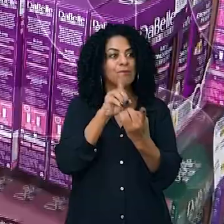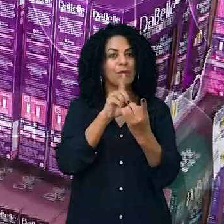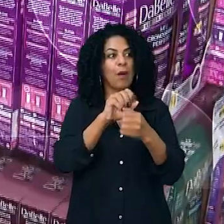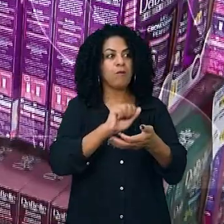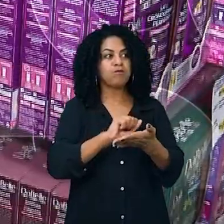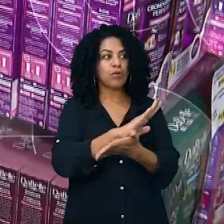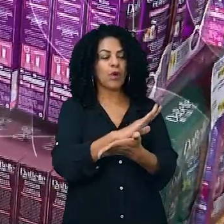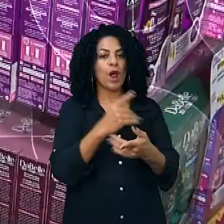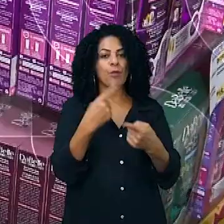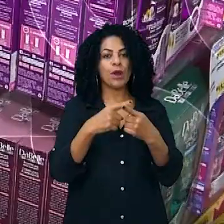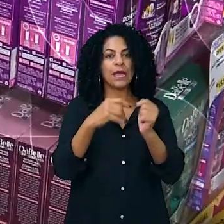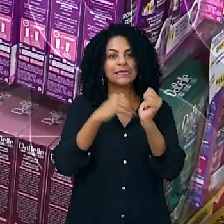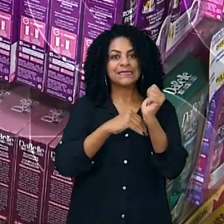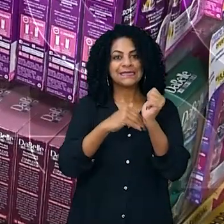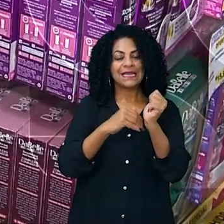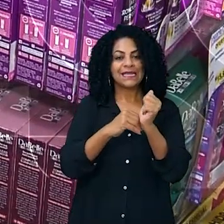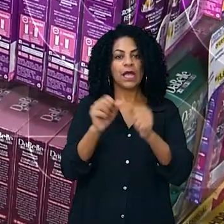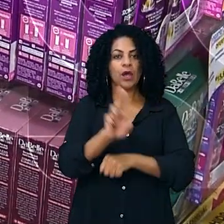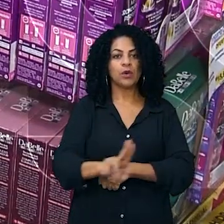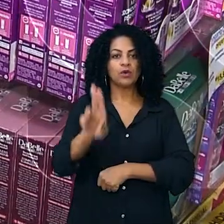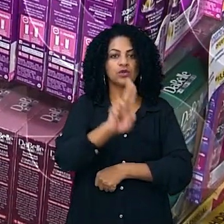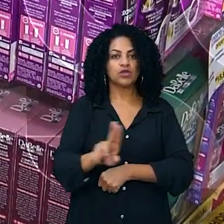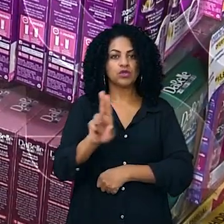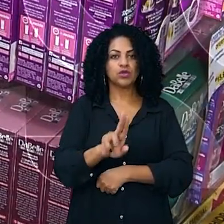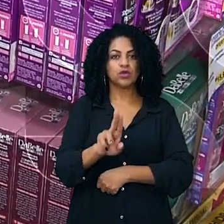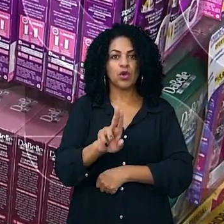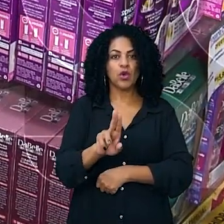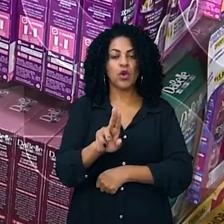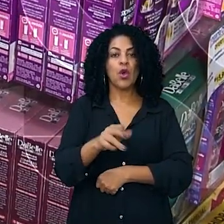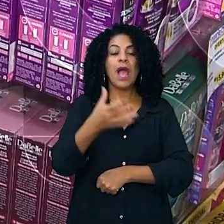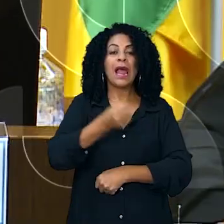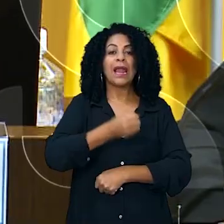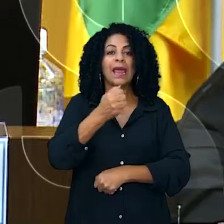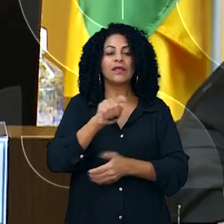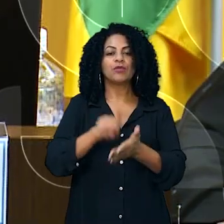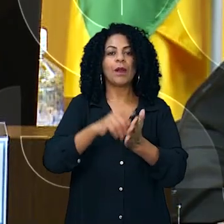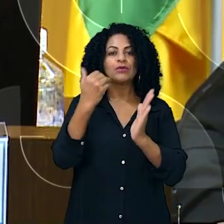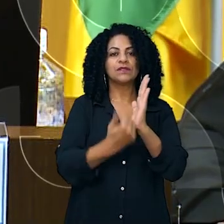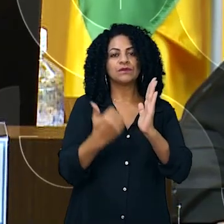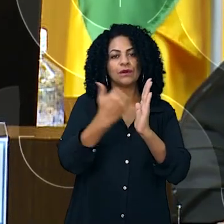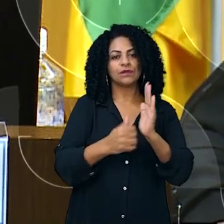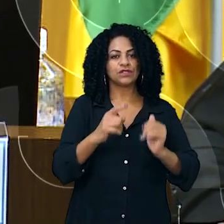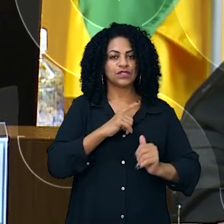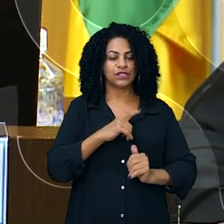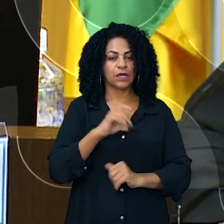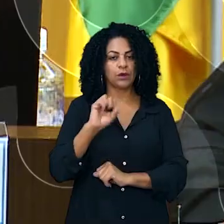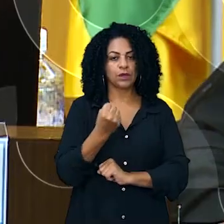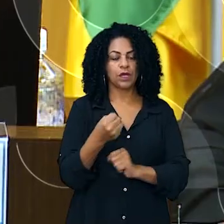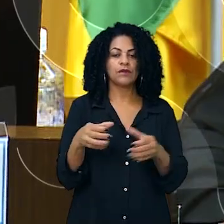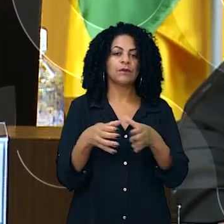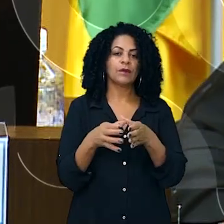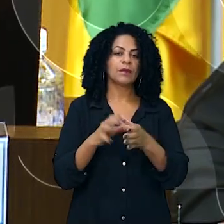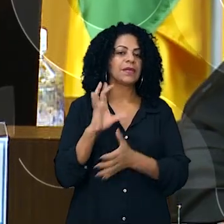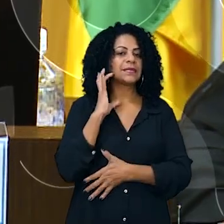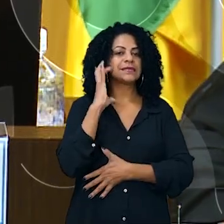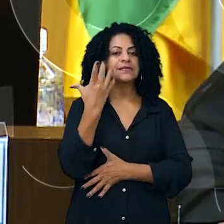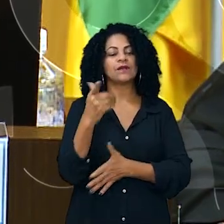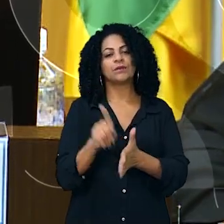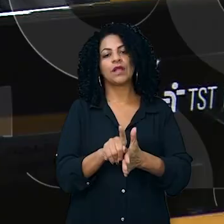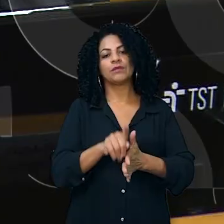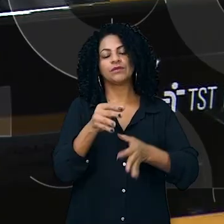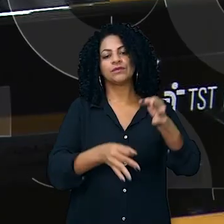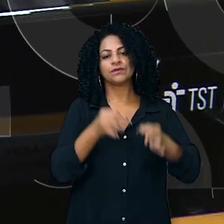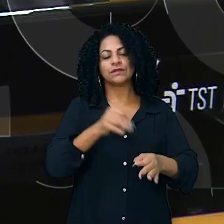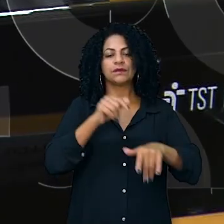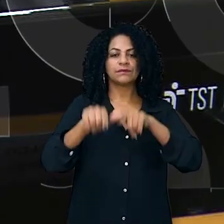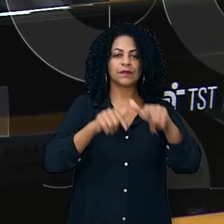mulher usou a senha da supervisora para comprar leite para a filha com desconto. A 8ª turma do TST manteve a decisão da Justiça do Trabalho do